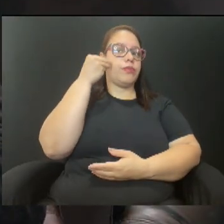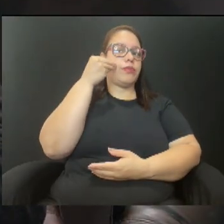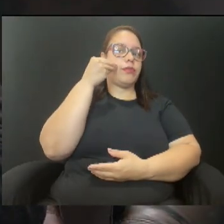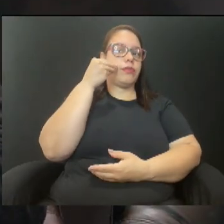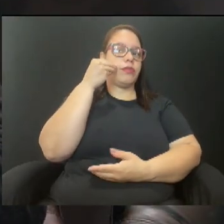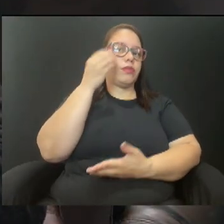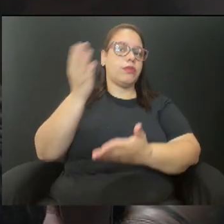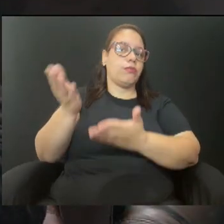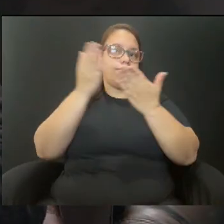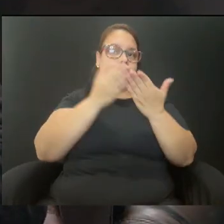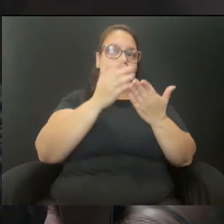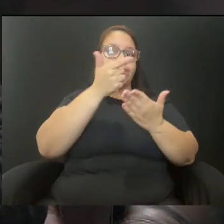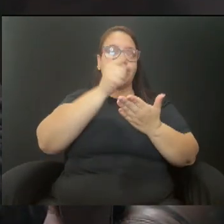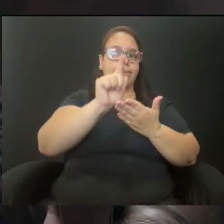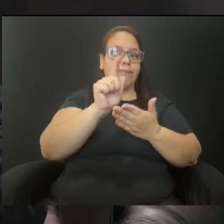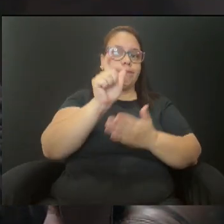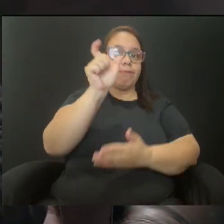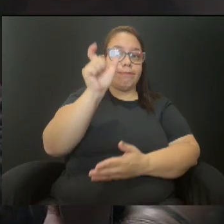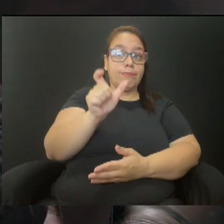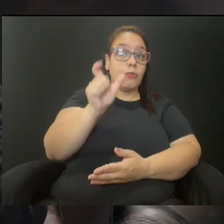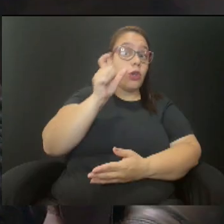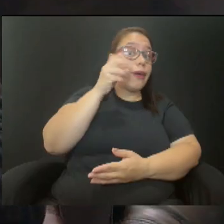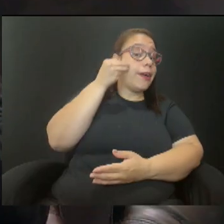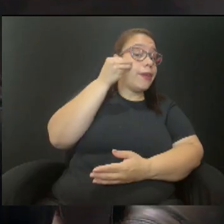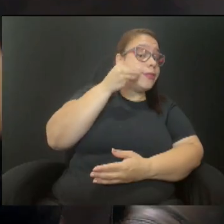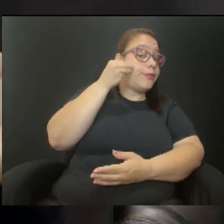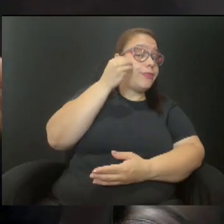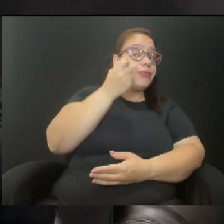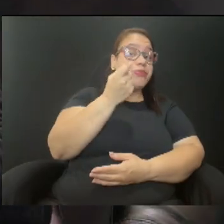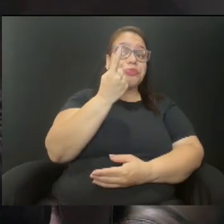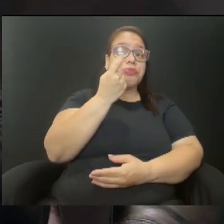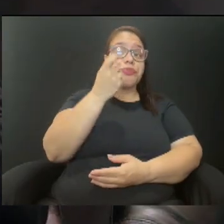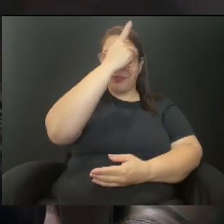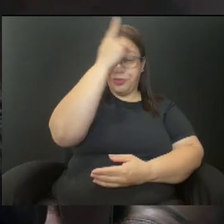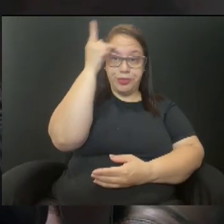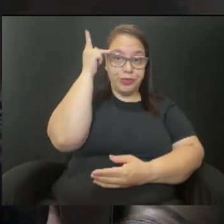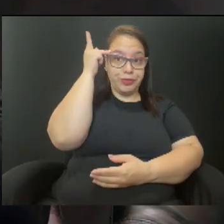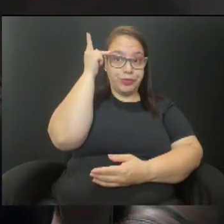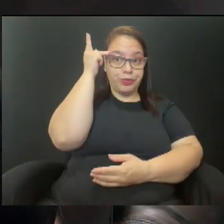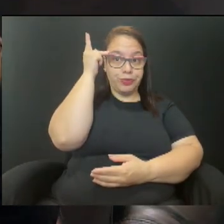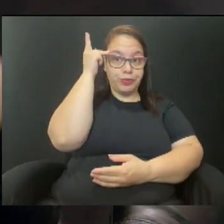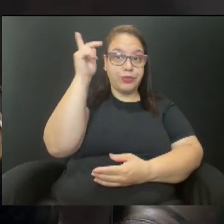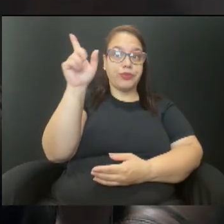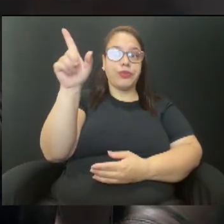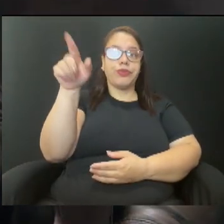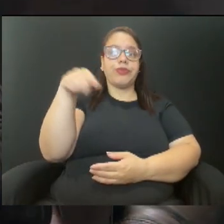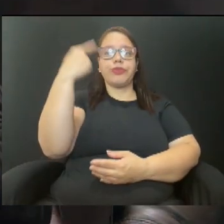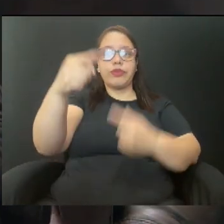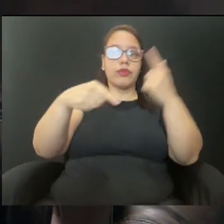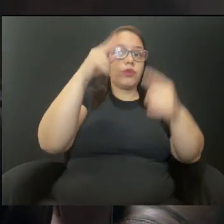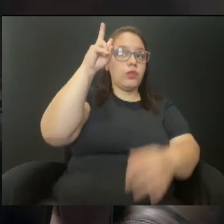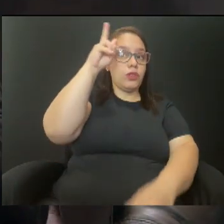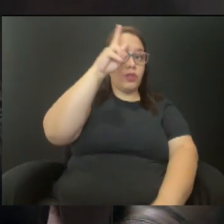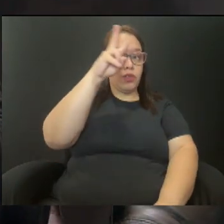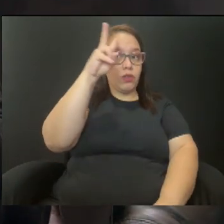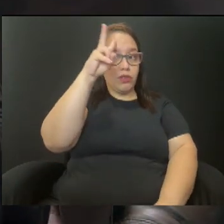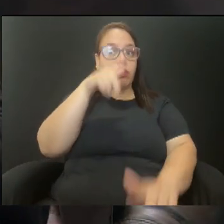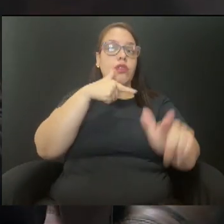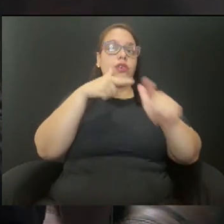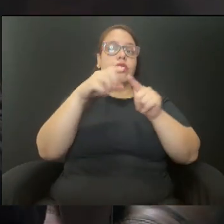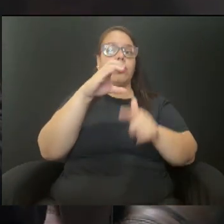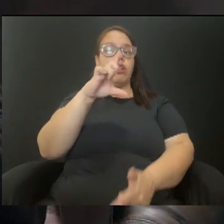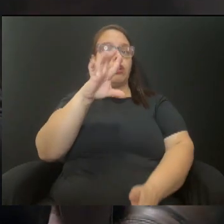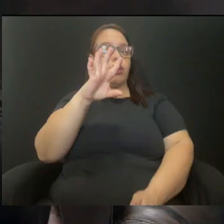essa palavra, experiência, é uma única pessoa. Trazer outras histórias de outras pessoas que trabalharam com CLT, que tiveram um